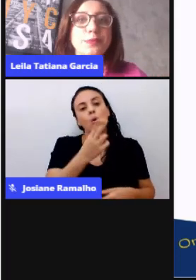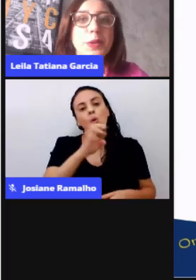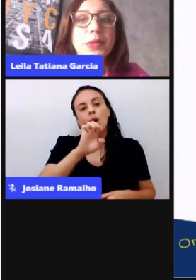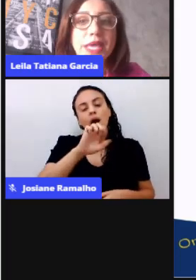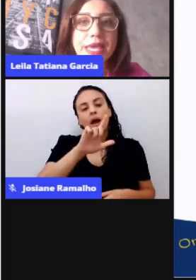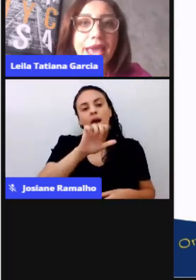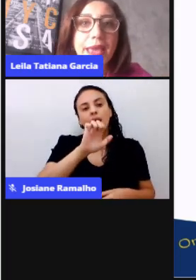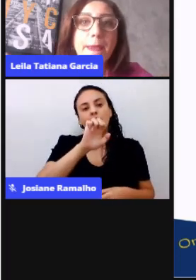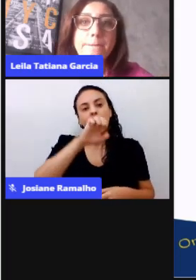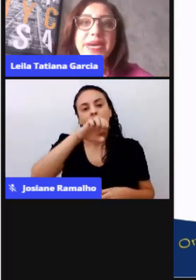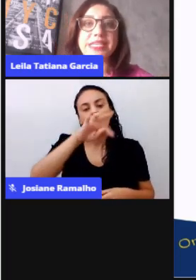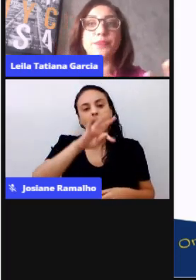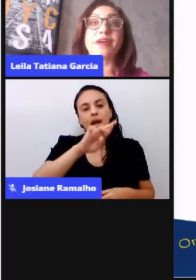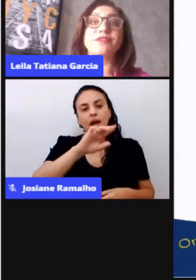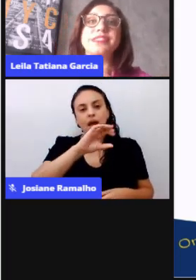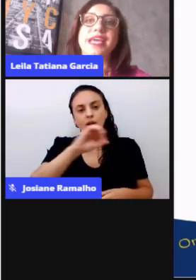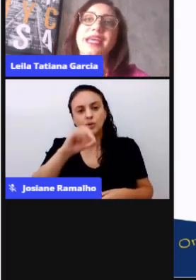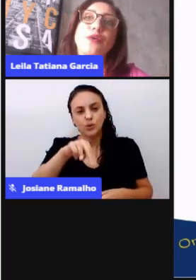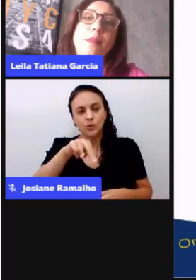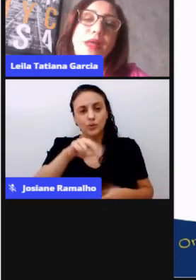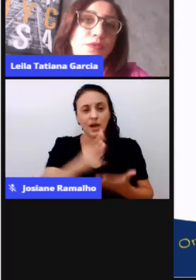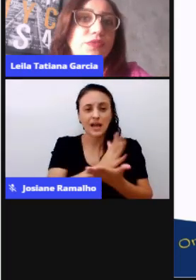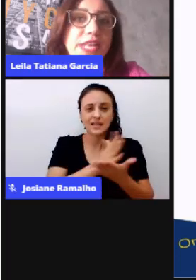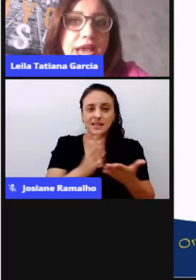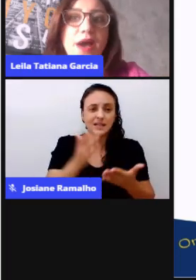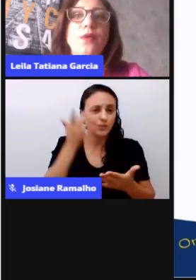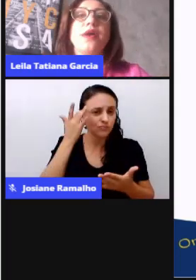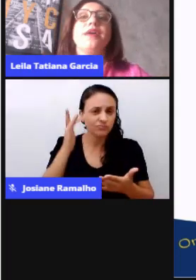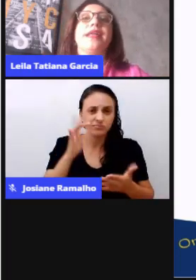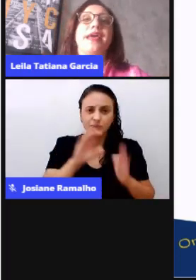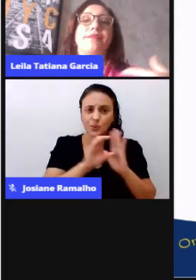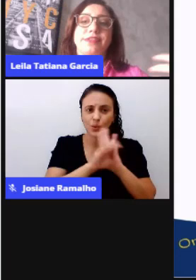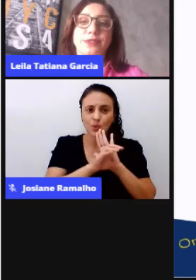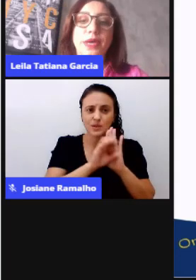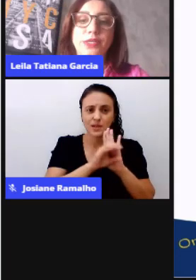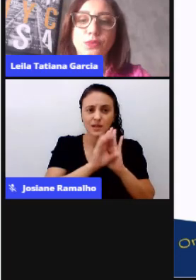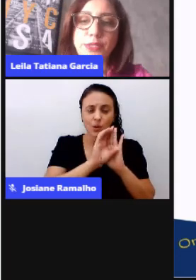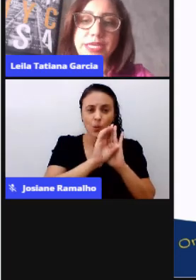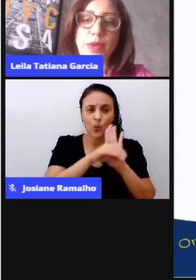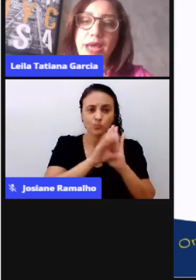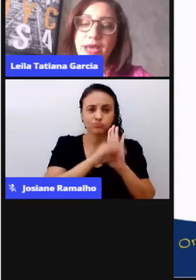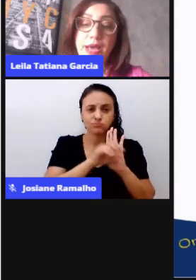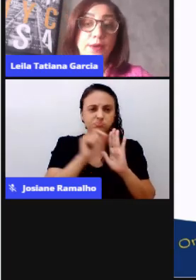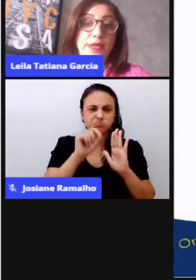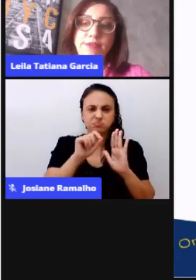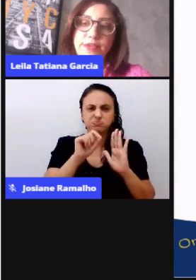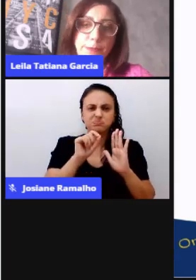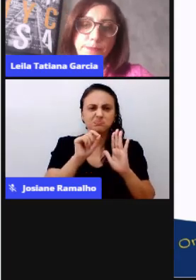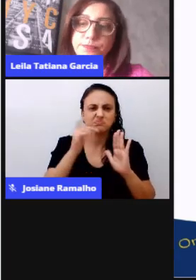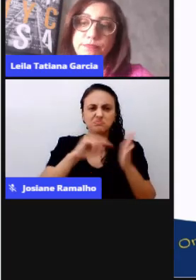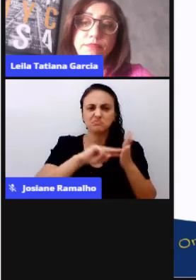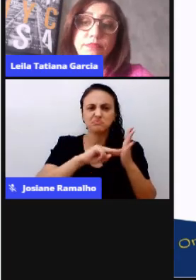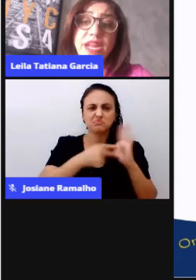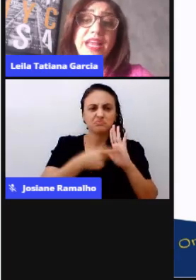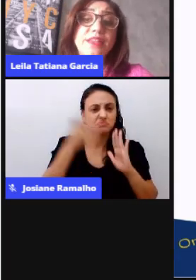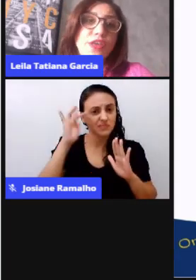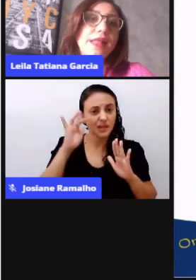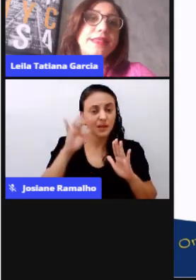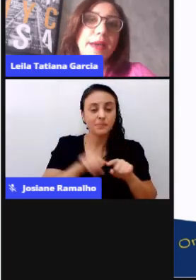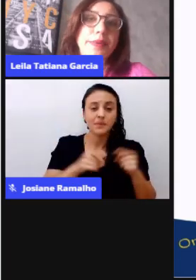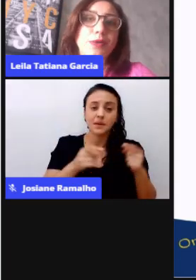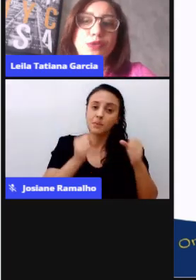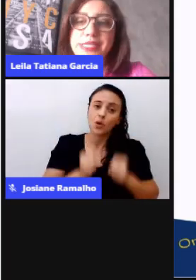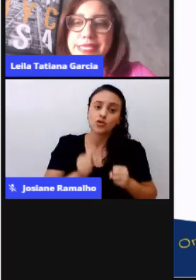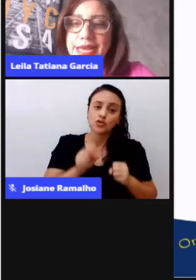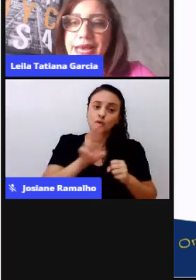não sabe muito bem o que é, mas para você retomar no final, né, fazer um resumo da tua aula, enfim,